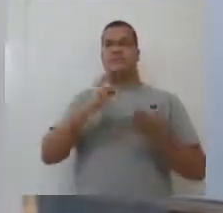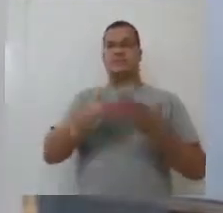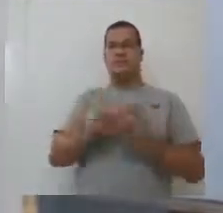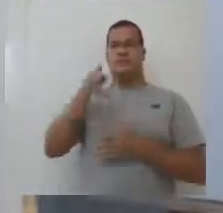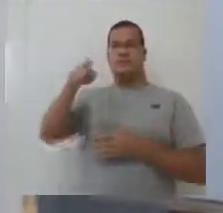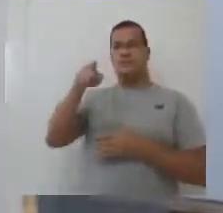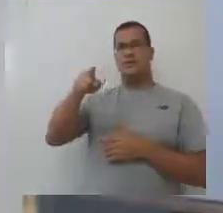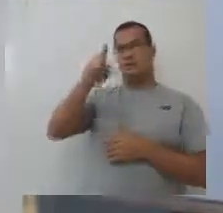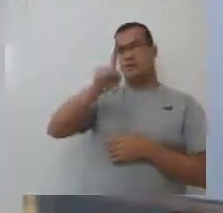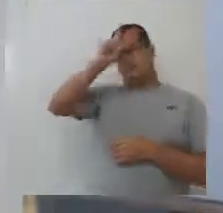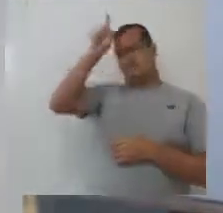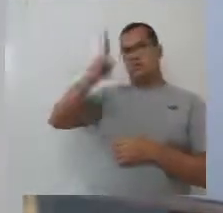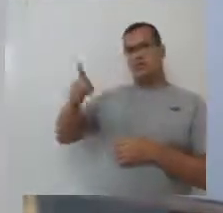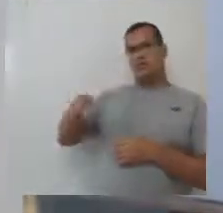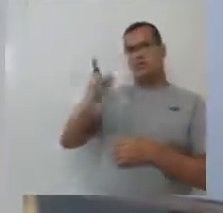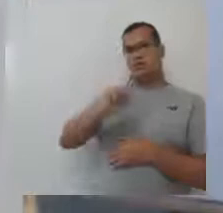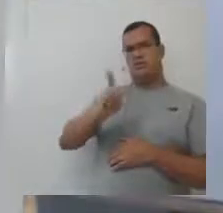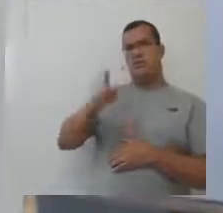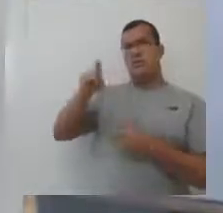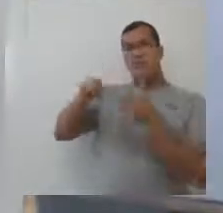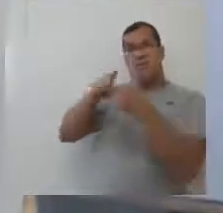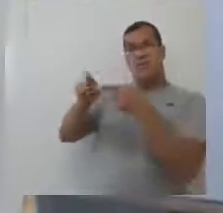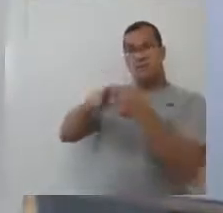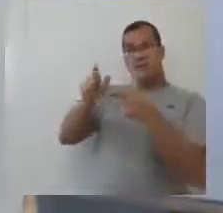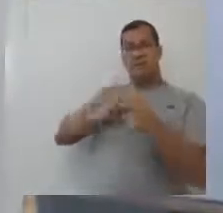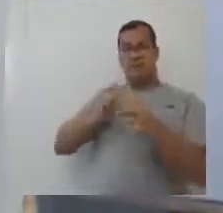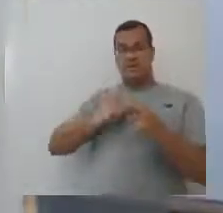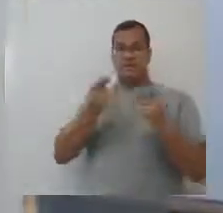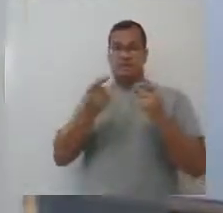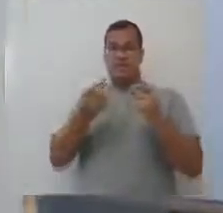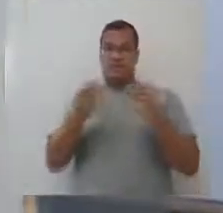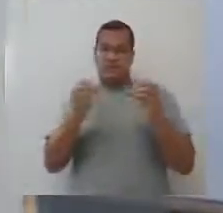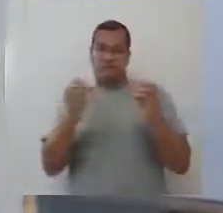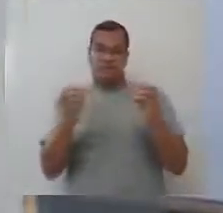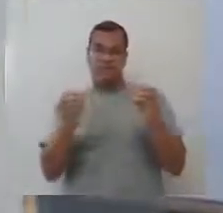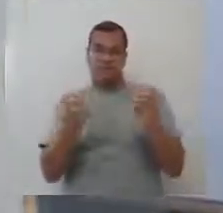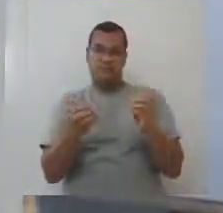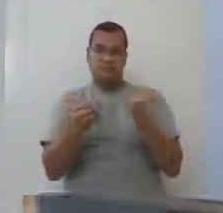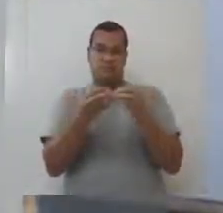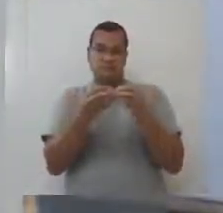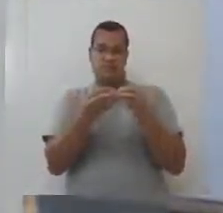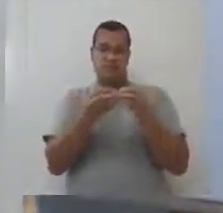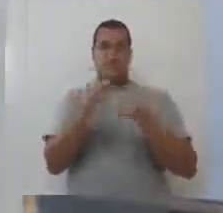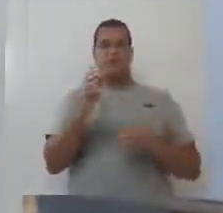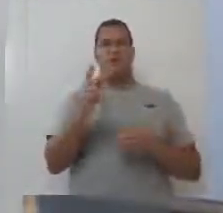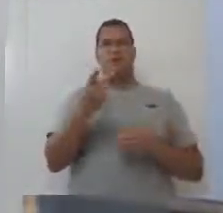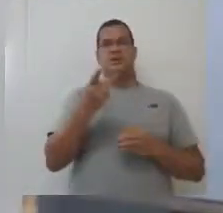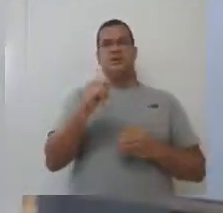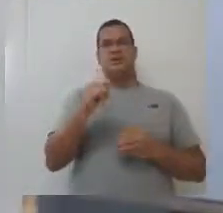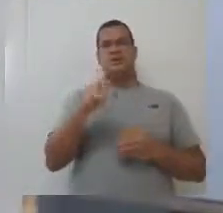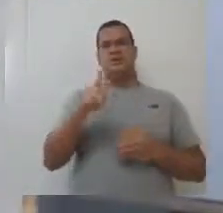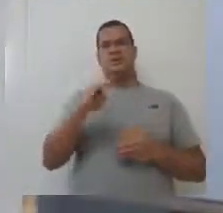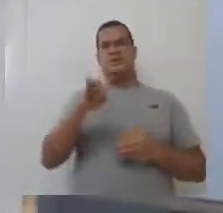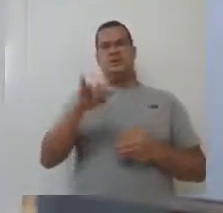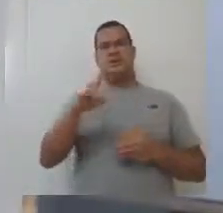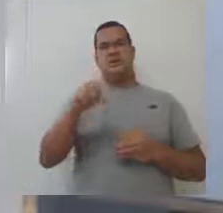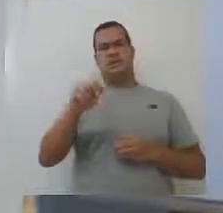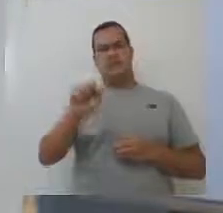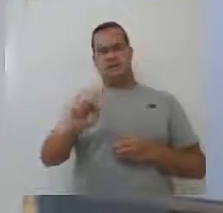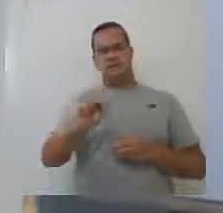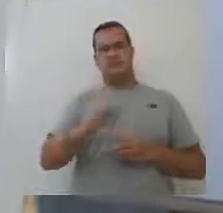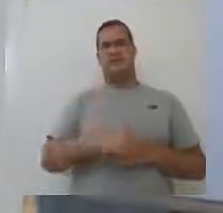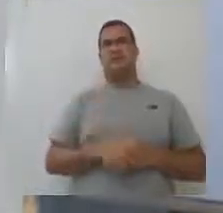que inventei. O problema disse, em um cruzamento de ervilhas híbridas. Em um cruzamento de